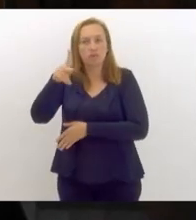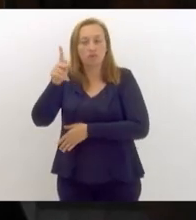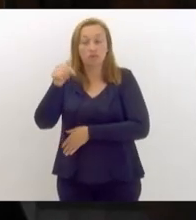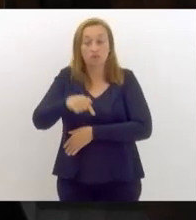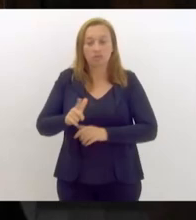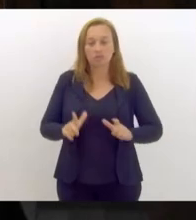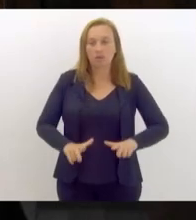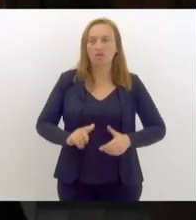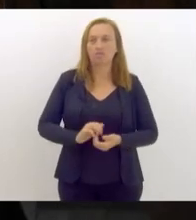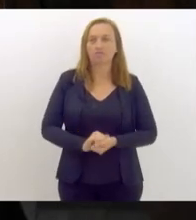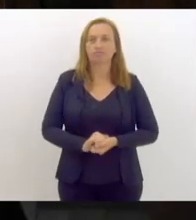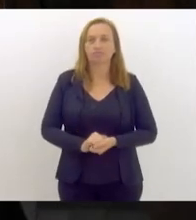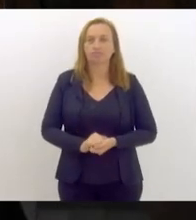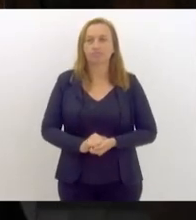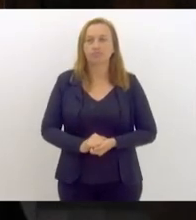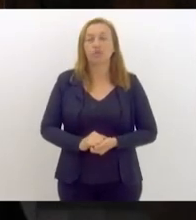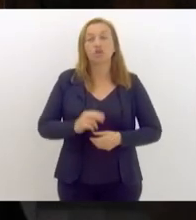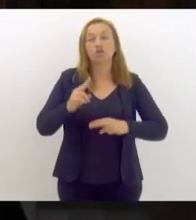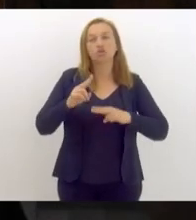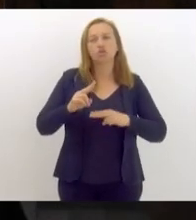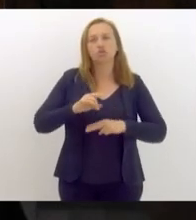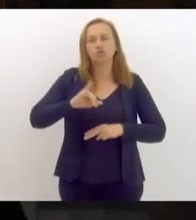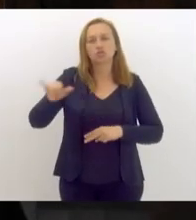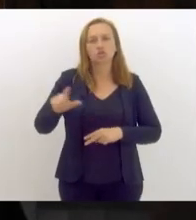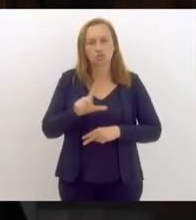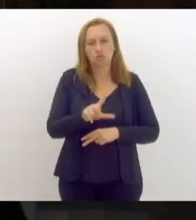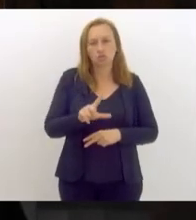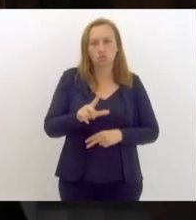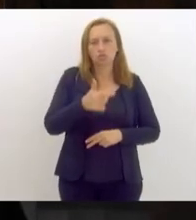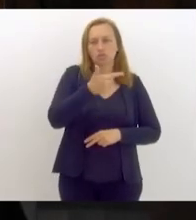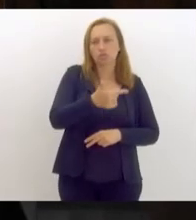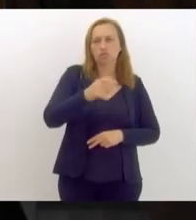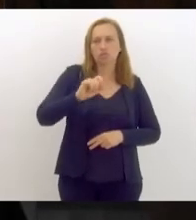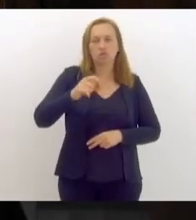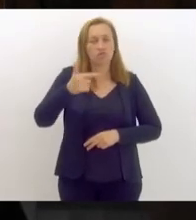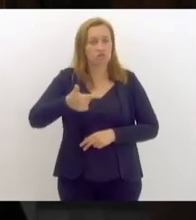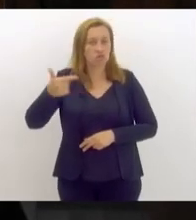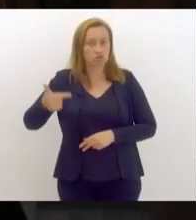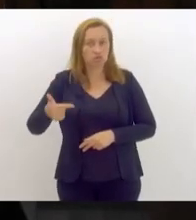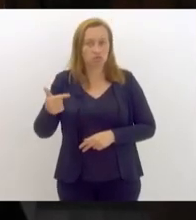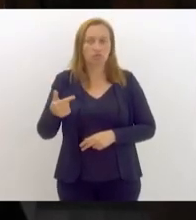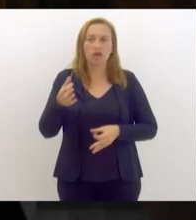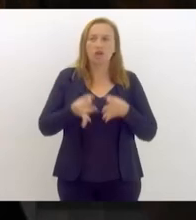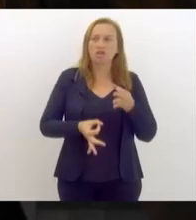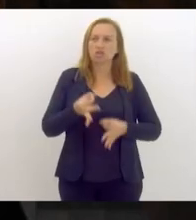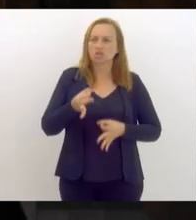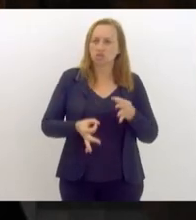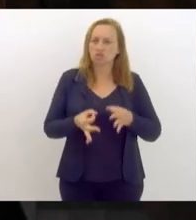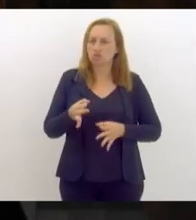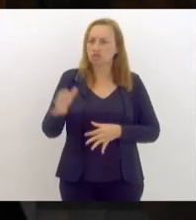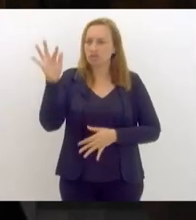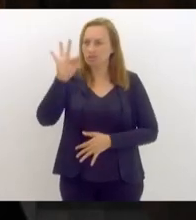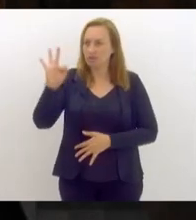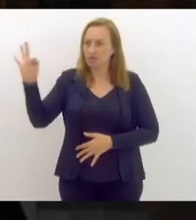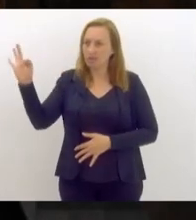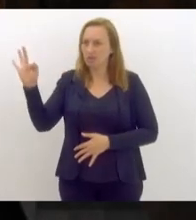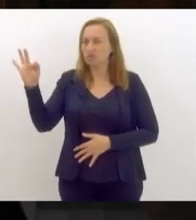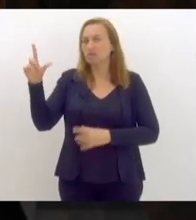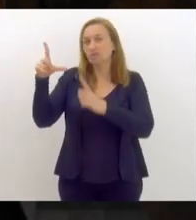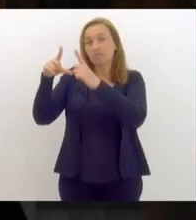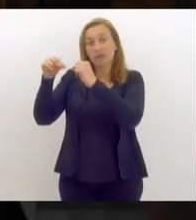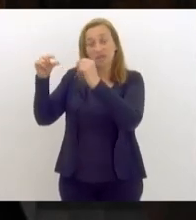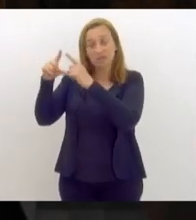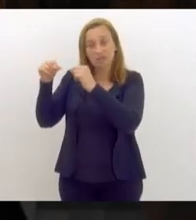região em Julho de 2022 a Justiça Federal de Brasília